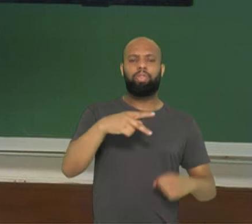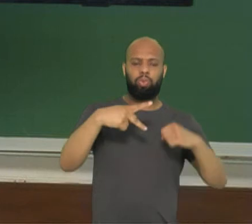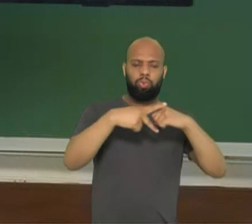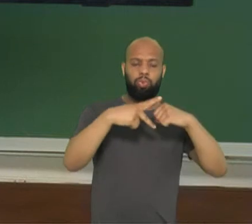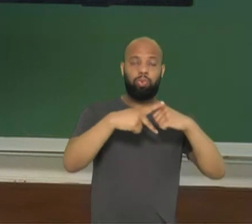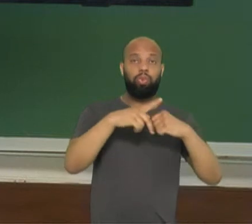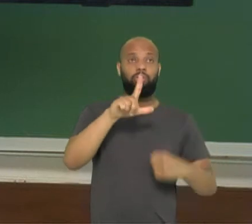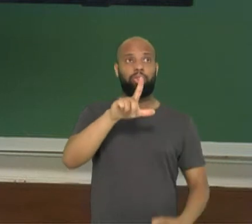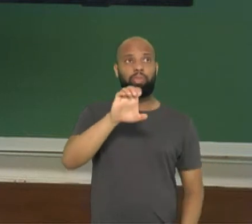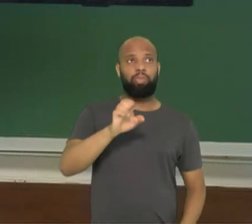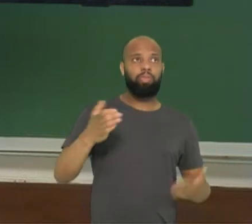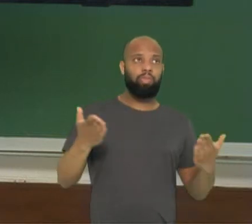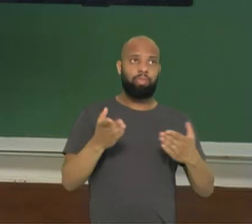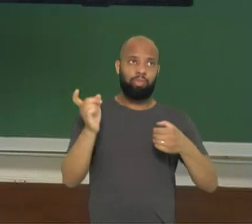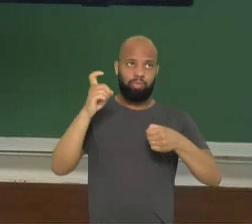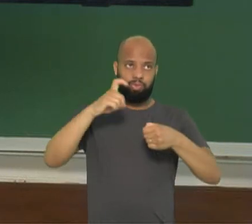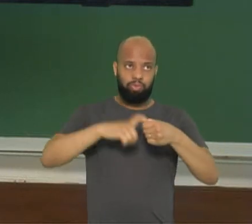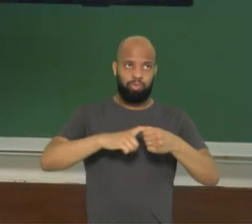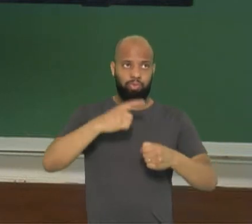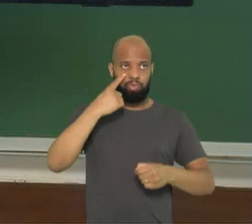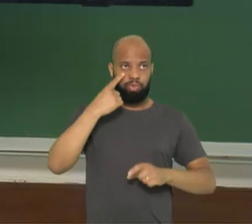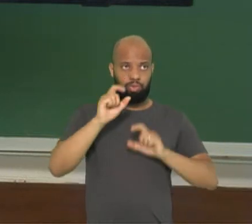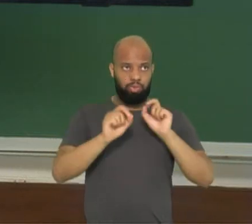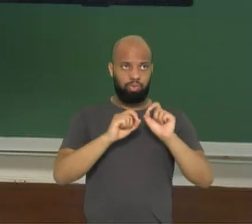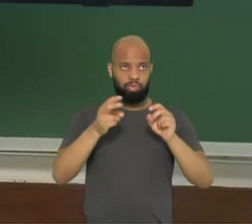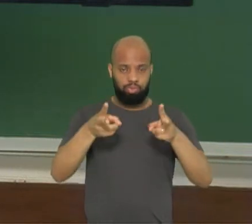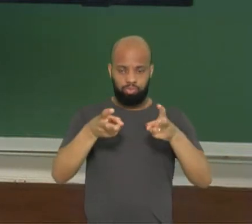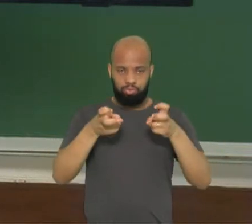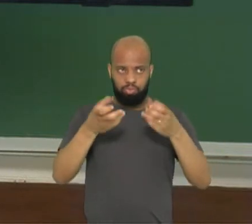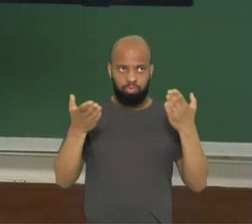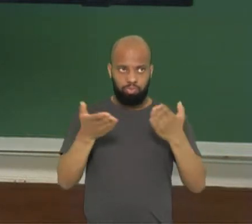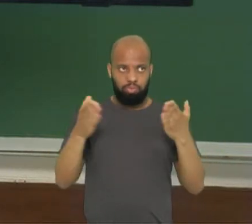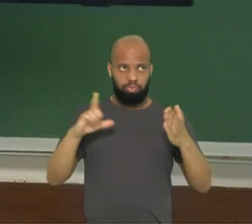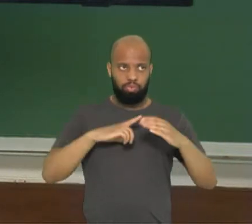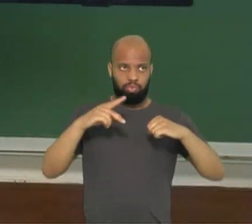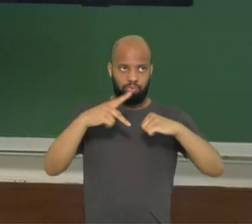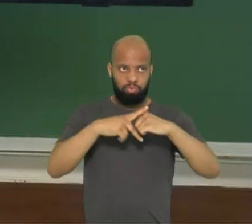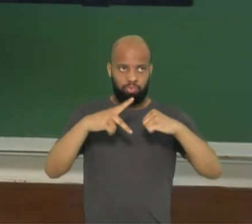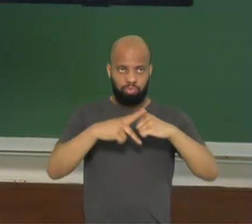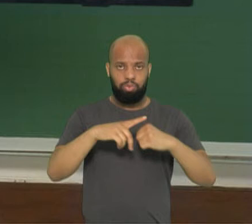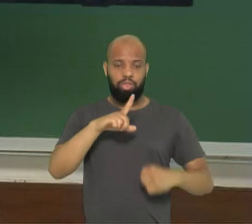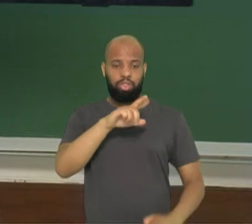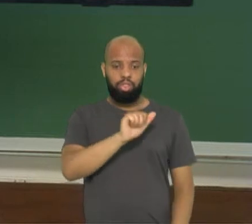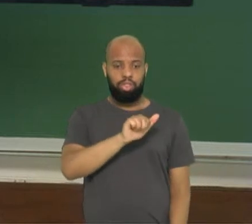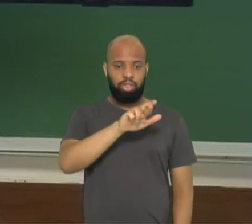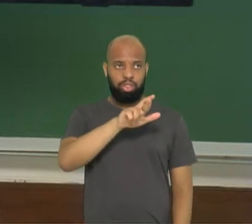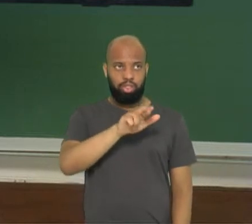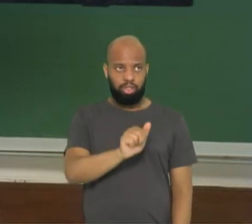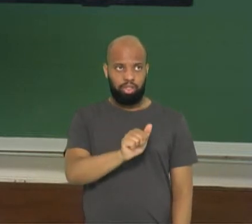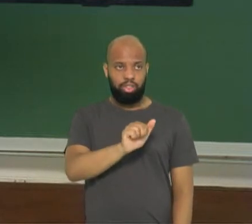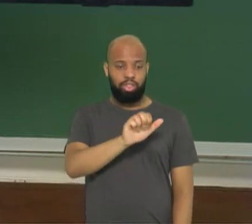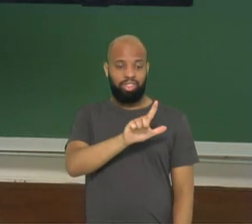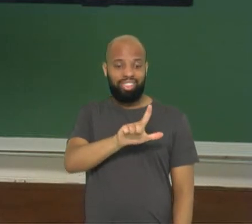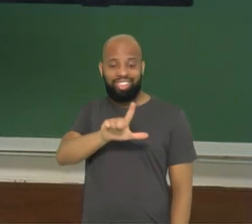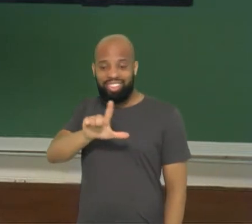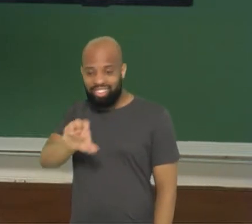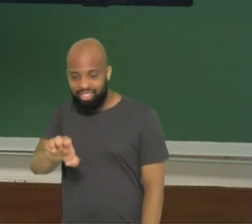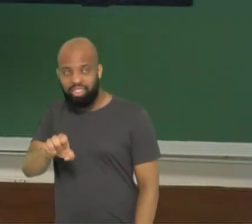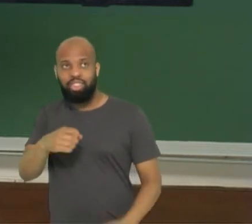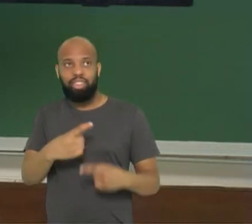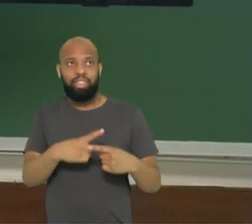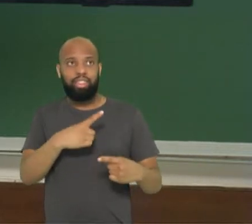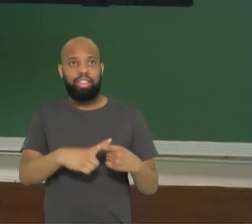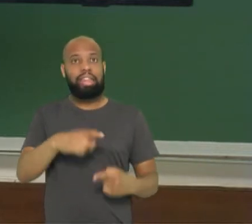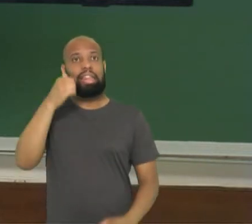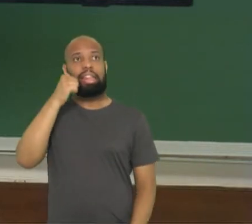le. Vamos voltar aqui uma tela para nós observarmos esse pronome aqui. A Lara le duele porque a